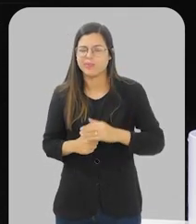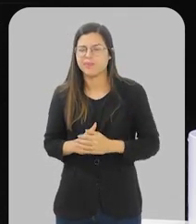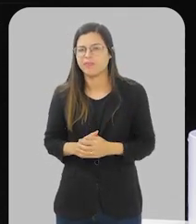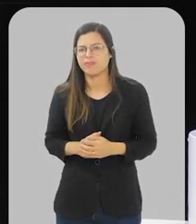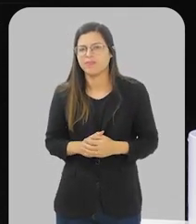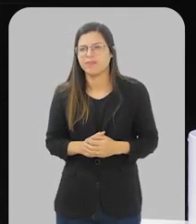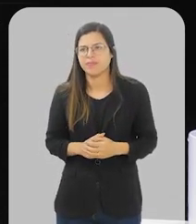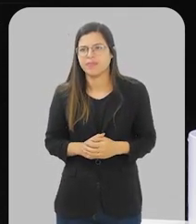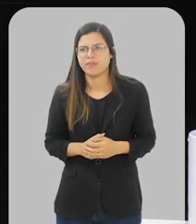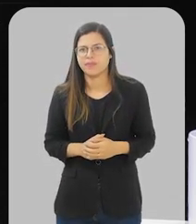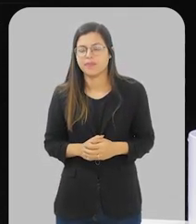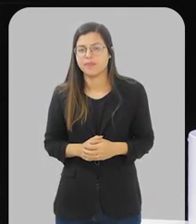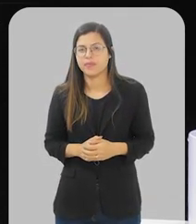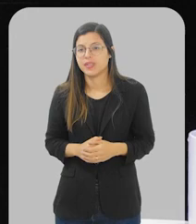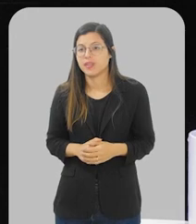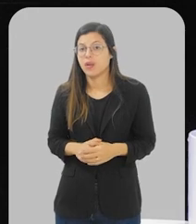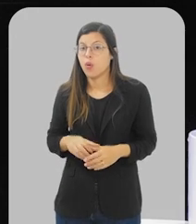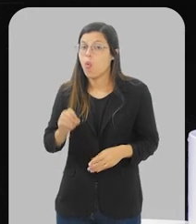Entregar uma sinopse.